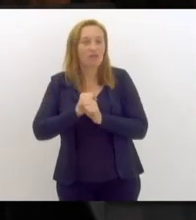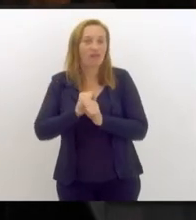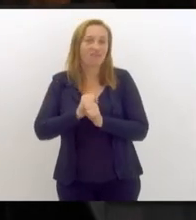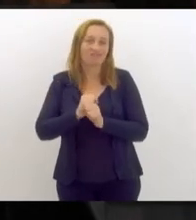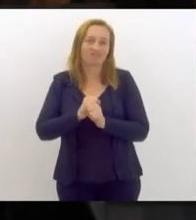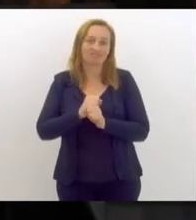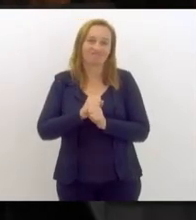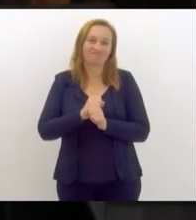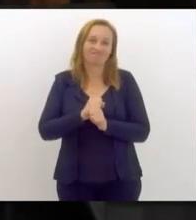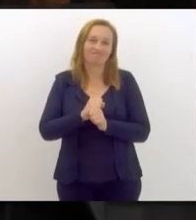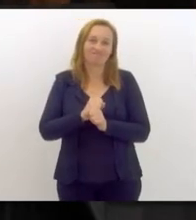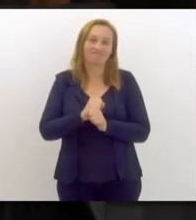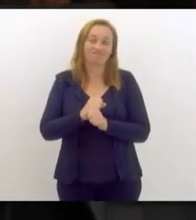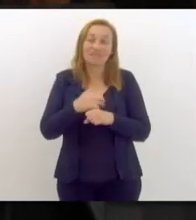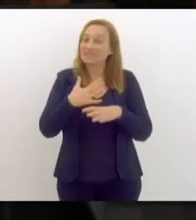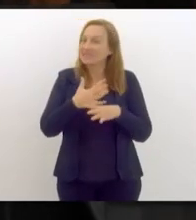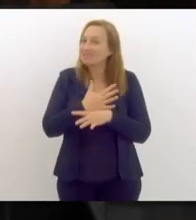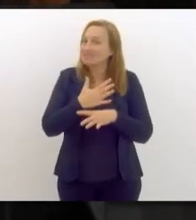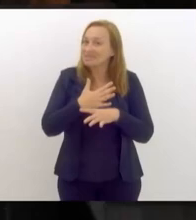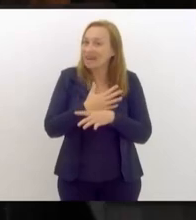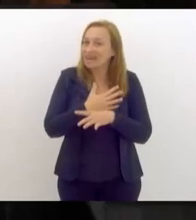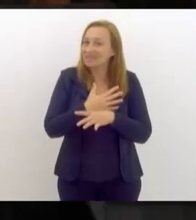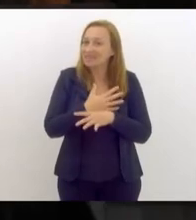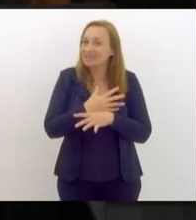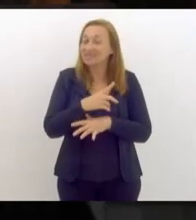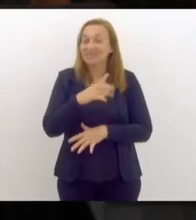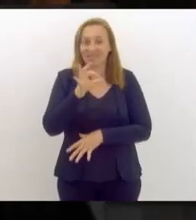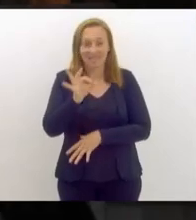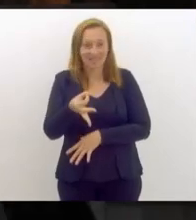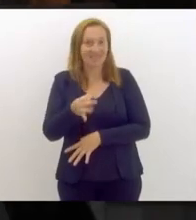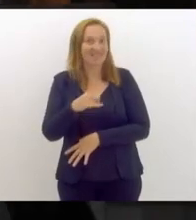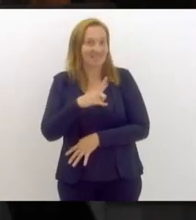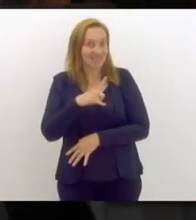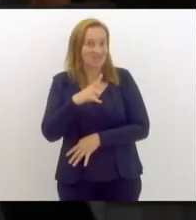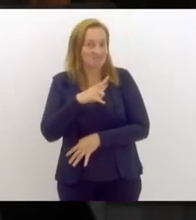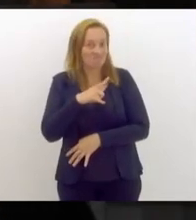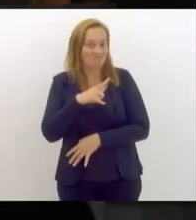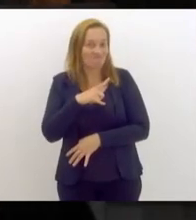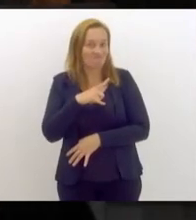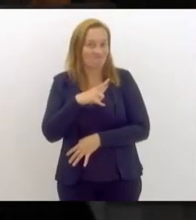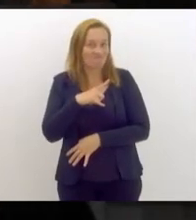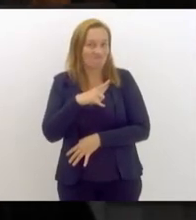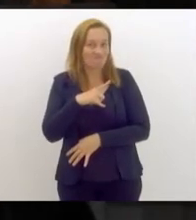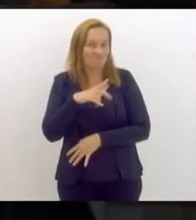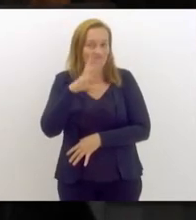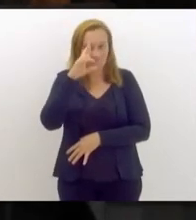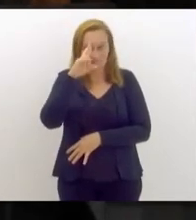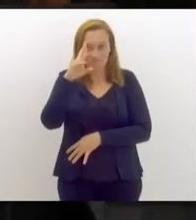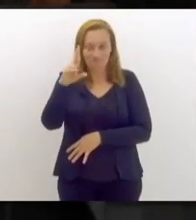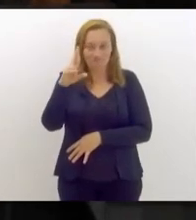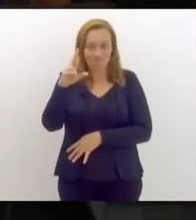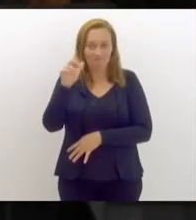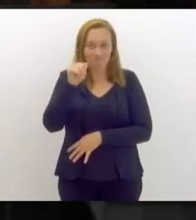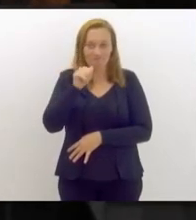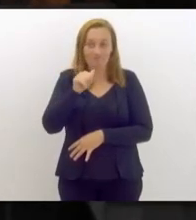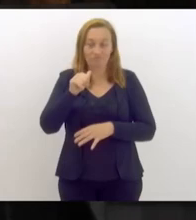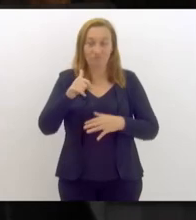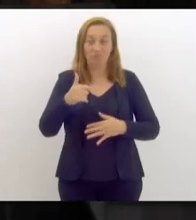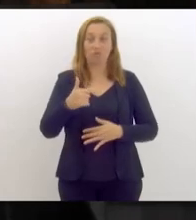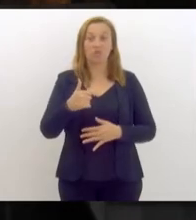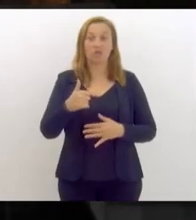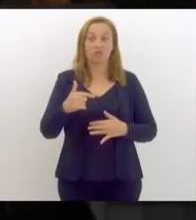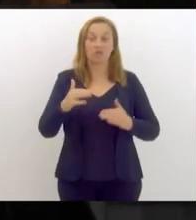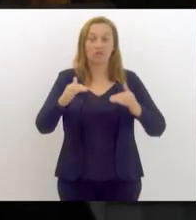essa cidade que tenho certeza que vossa excelência como eu e muitos outros